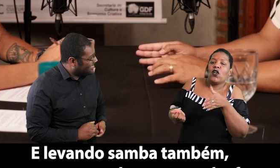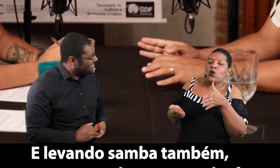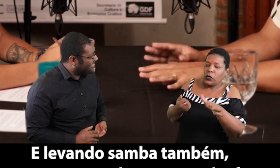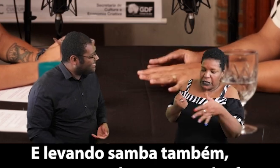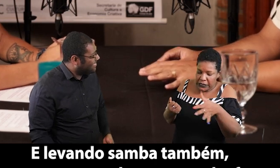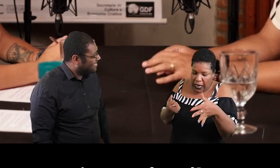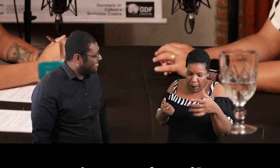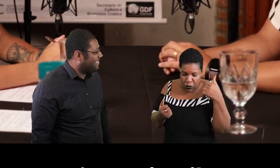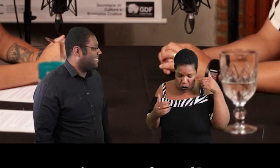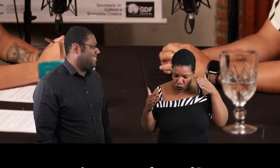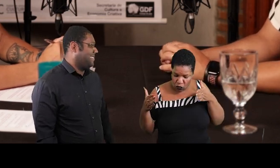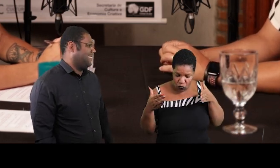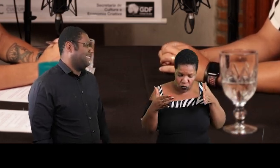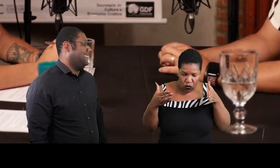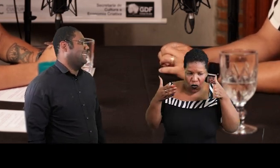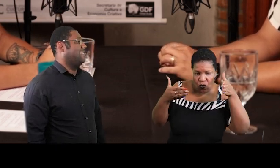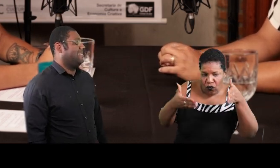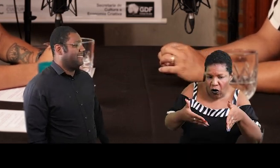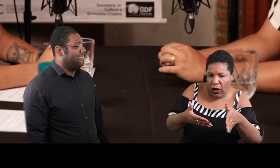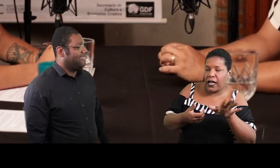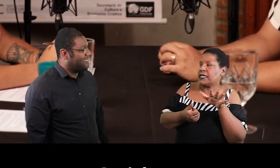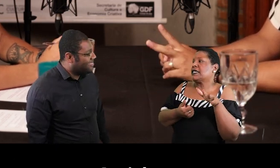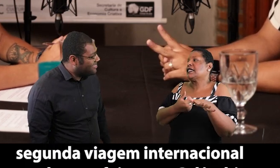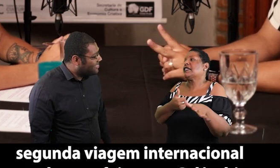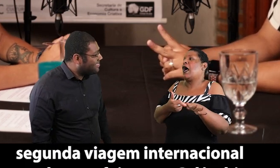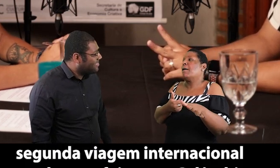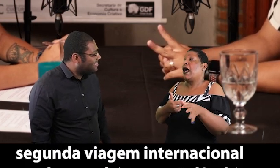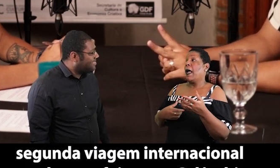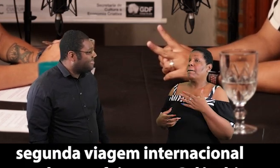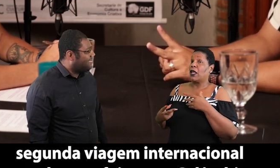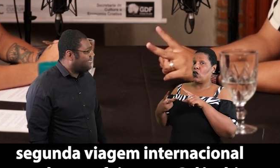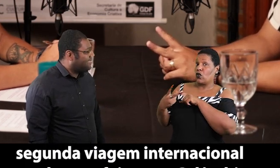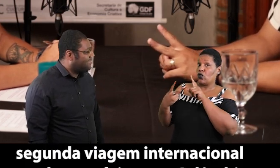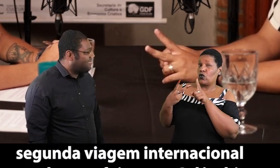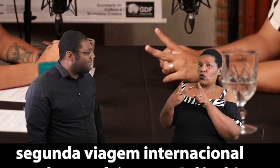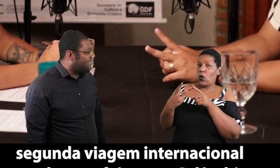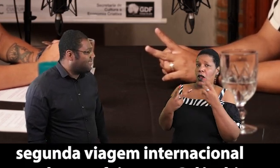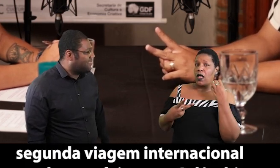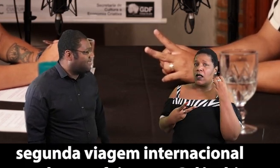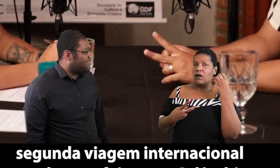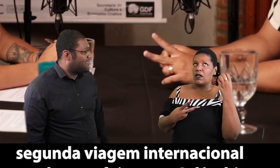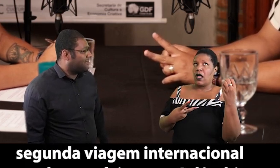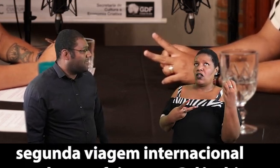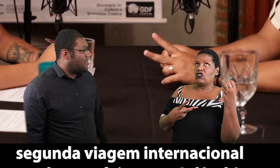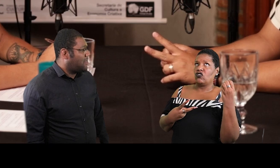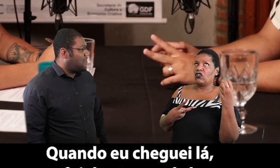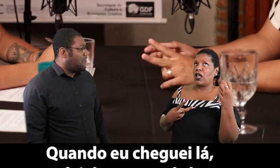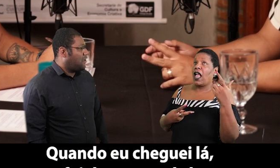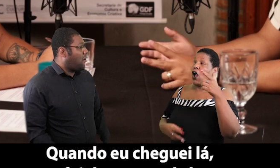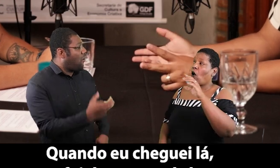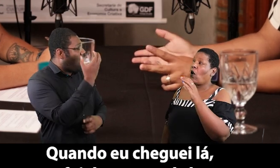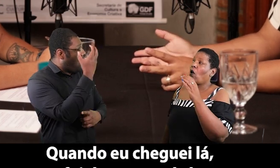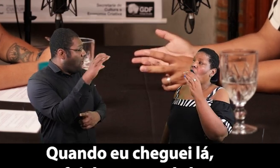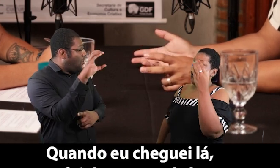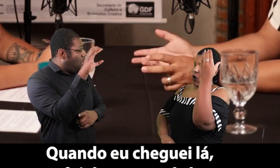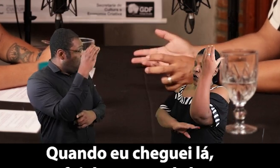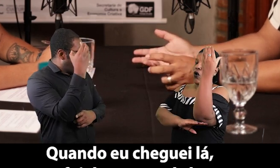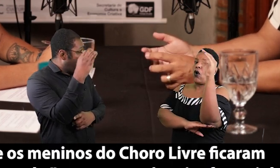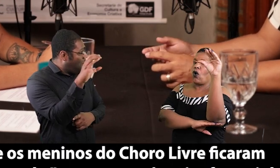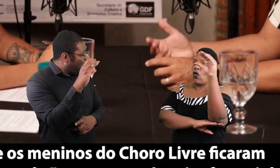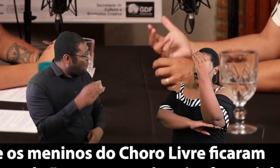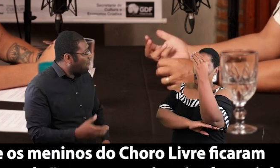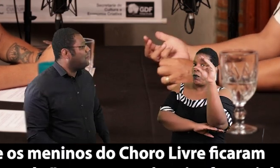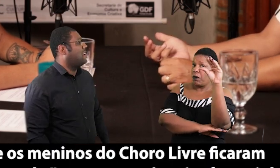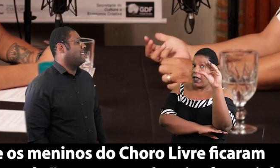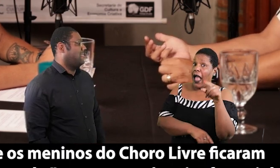gente acaba focando mais no samba, né? A minha segunda viagem internacional, eu acho que foi para a Colômbia. Quando eu cheguei lá, eu fui dar um workshop. E